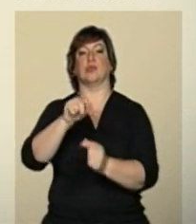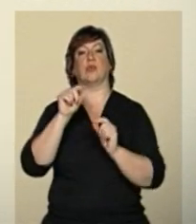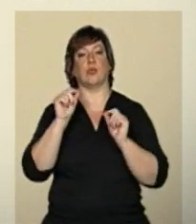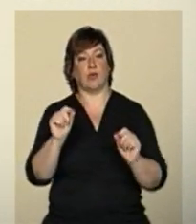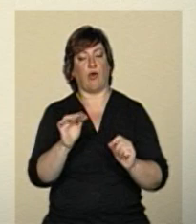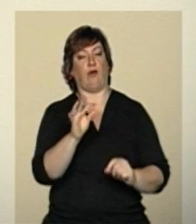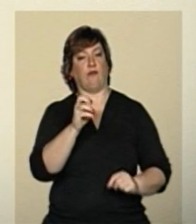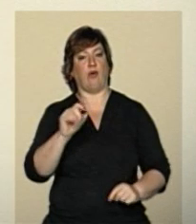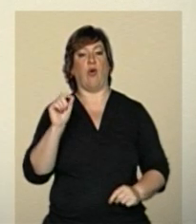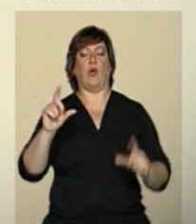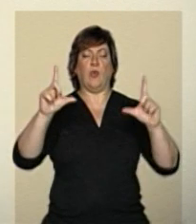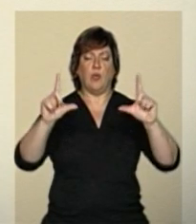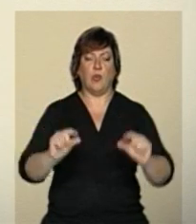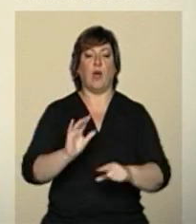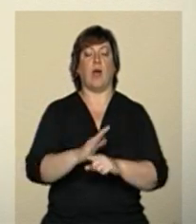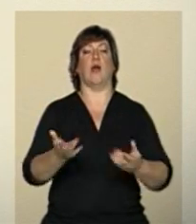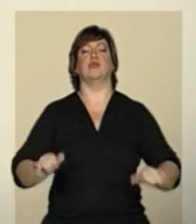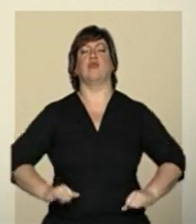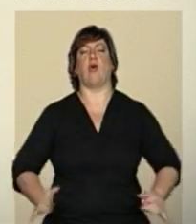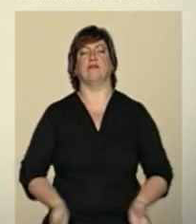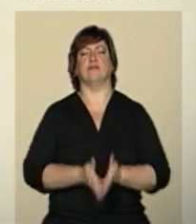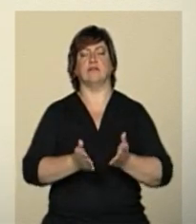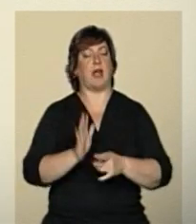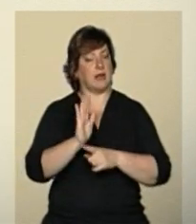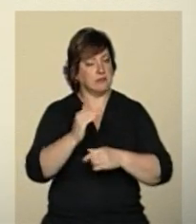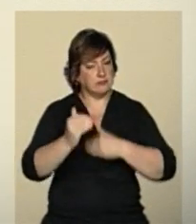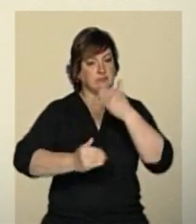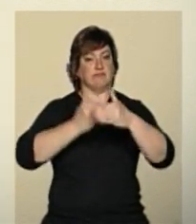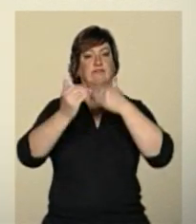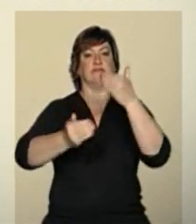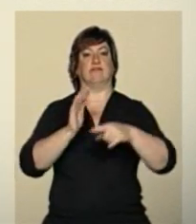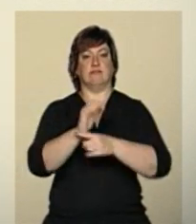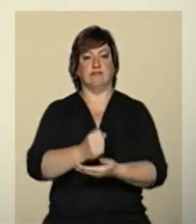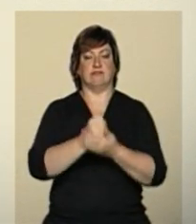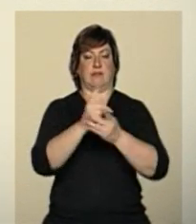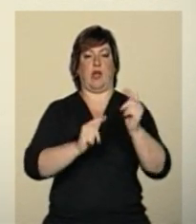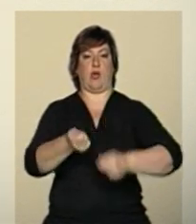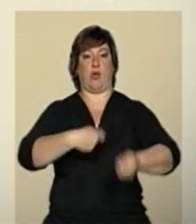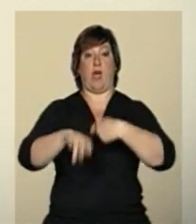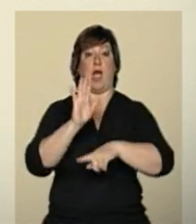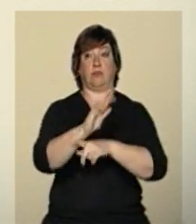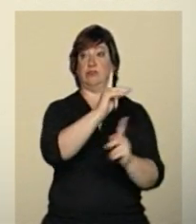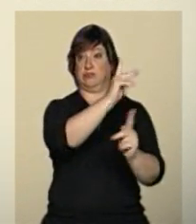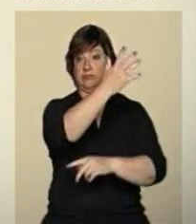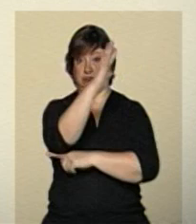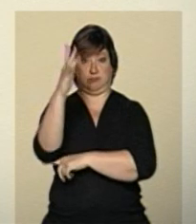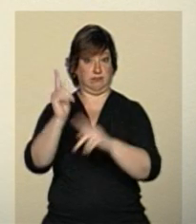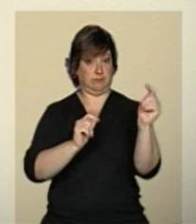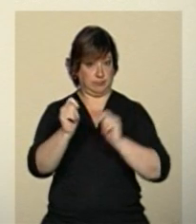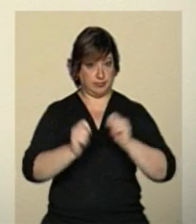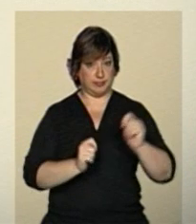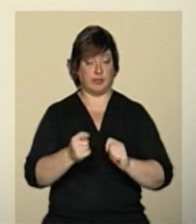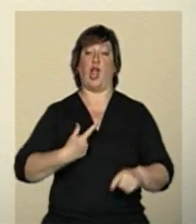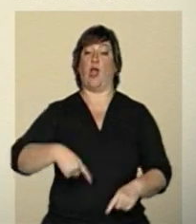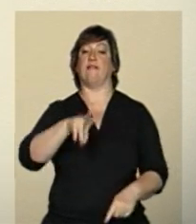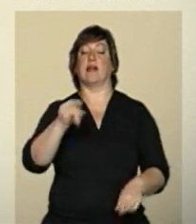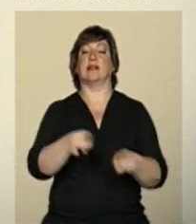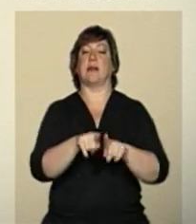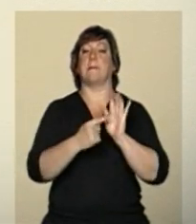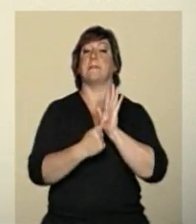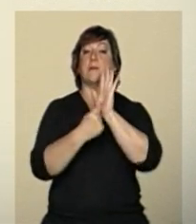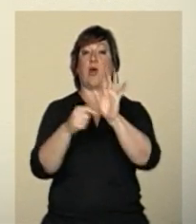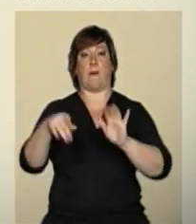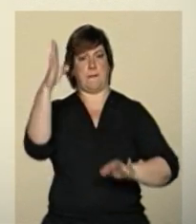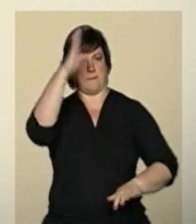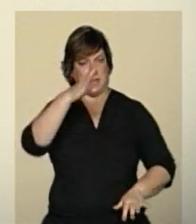foi reduzir a pobreza com crescimento econômico e proteção ao meio ambiente. Vamos mostrar, Luciano, que o Brasil